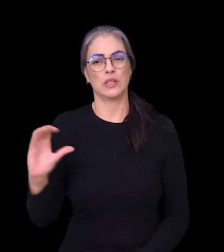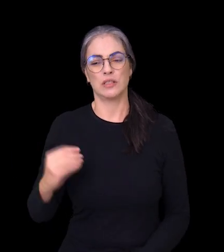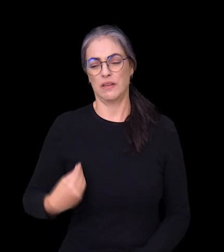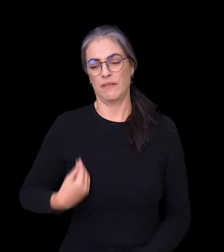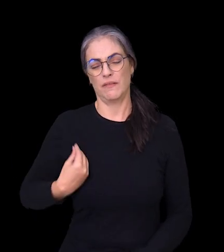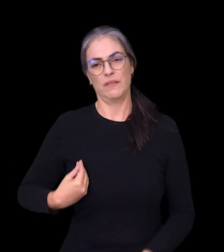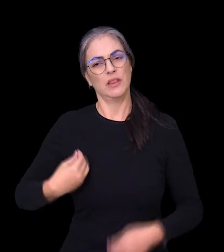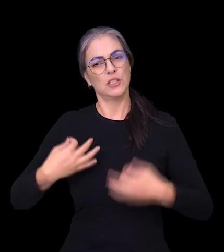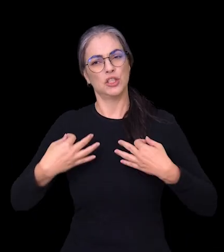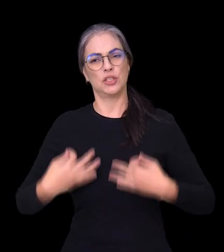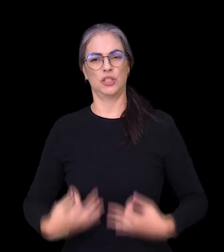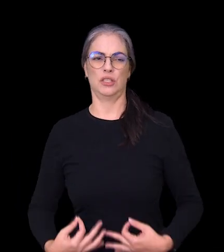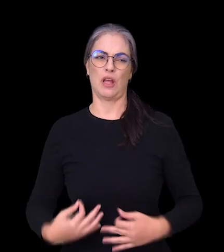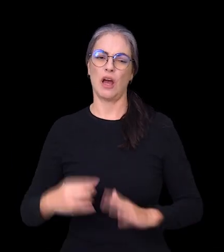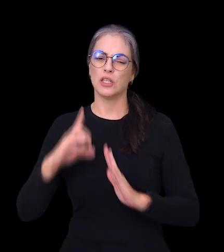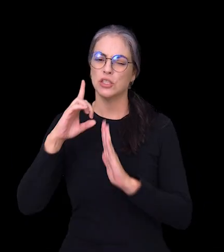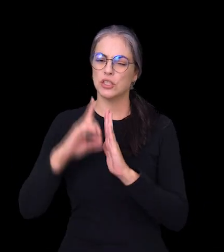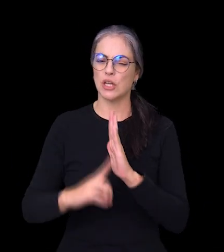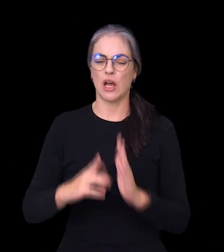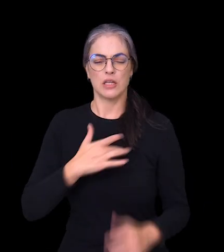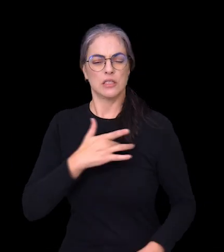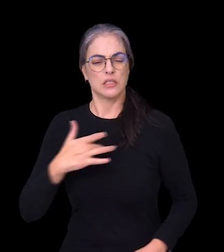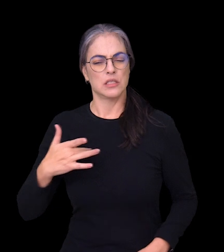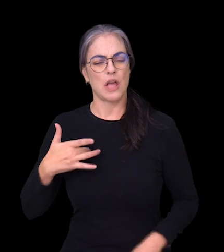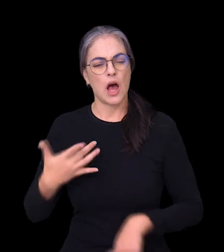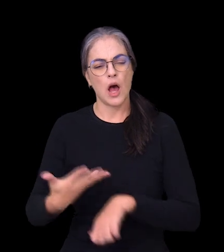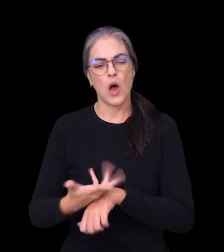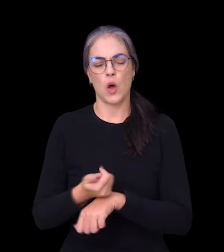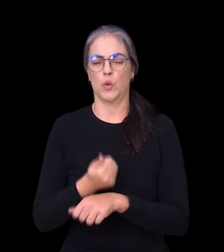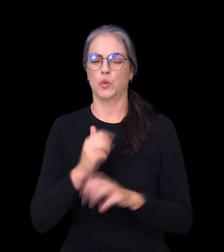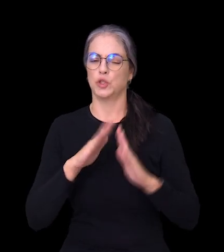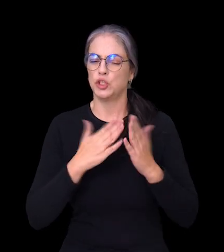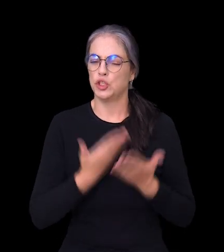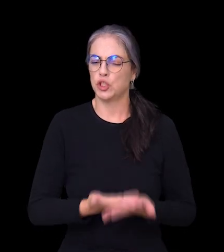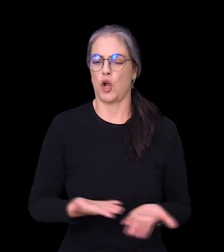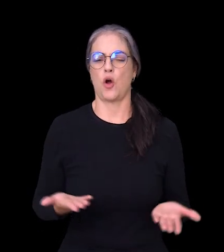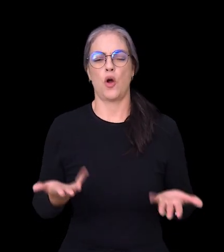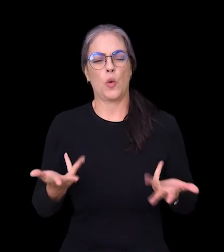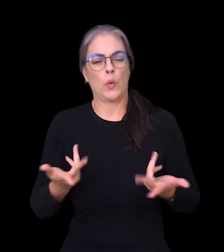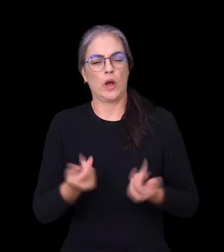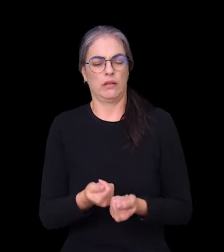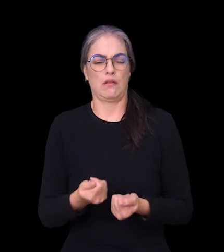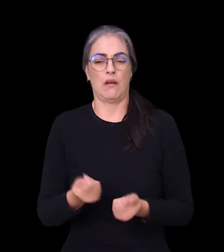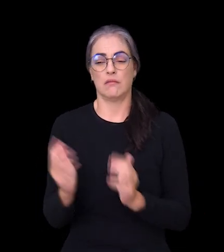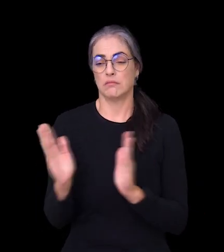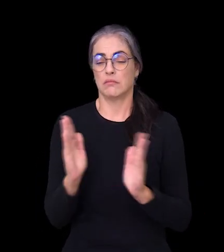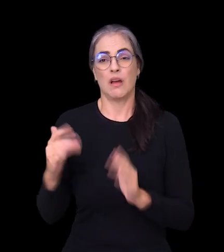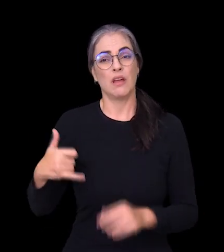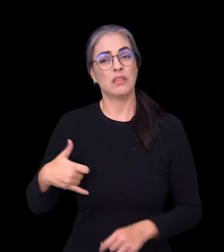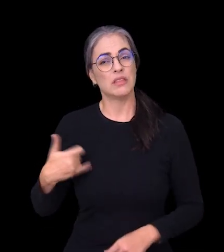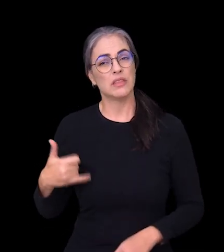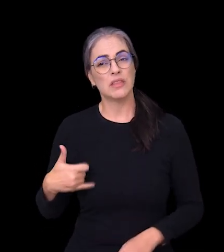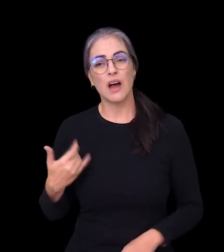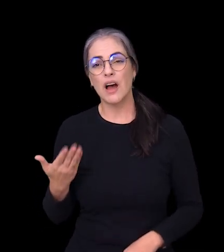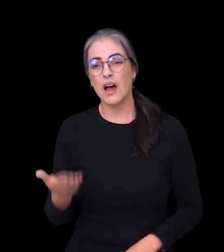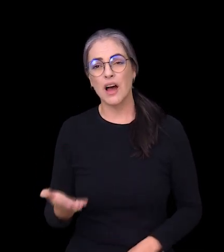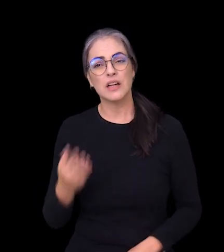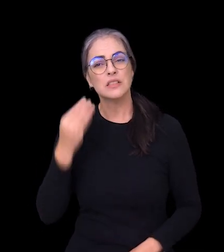com direitos, com acesso à saúde, educação de qualidade, que eles possam, nessa fase da vida, que é uma fase